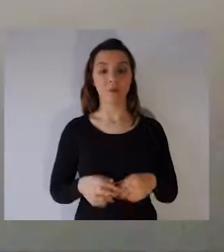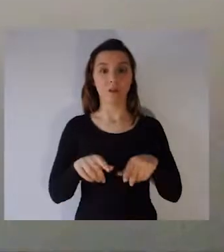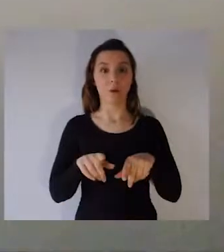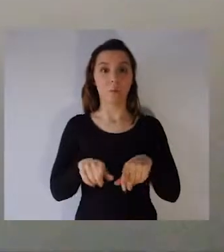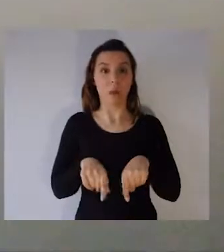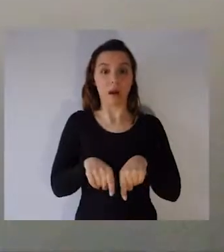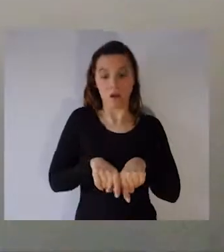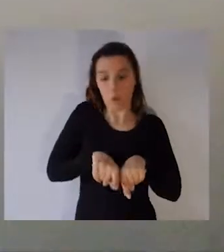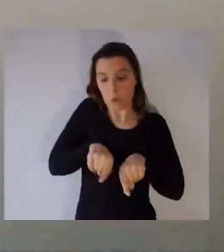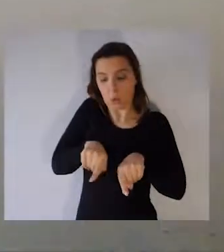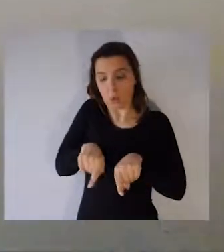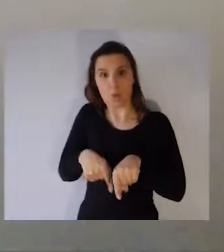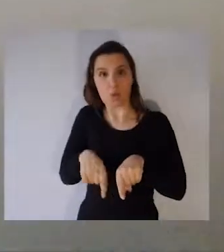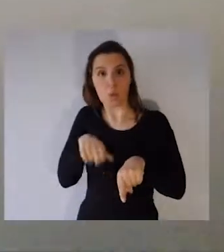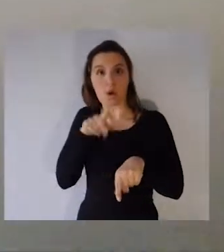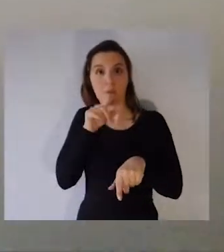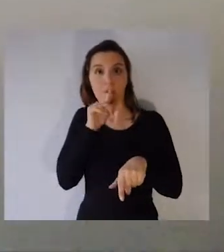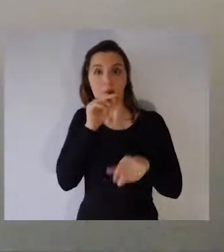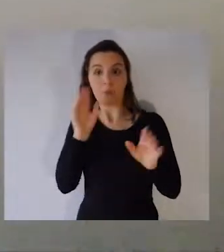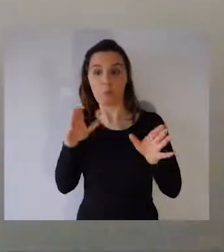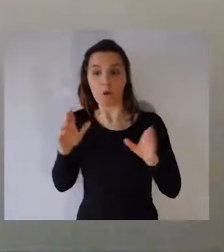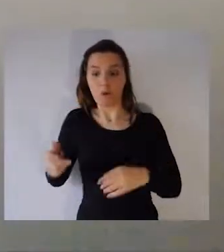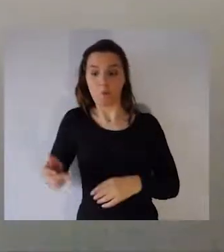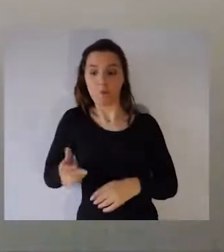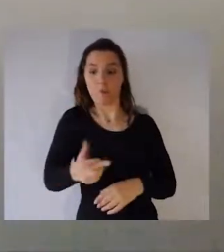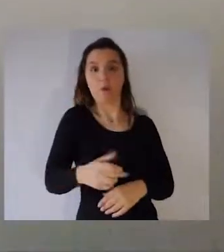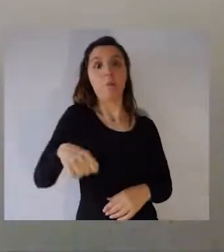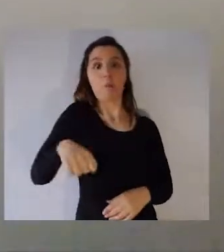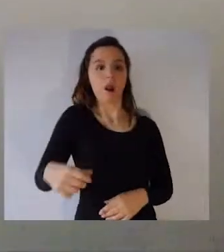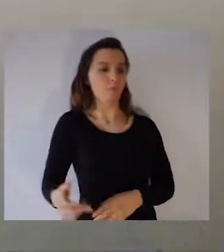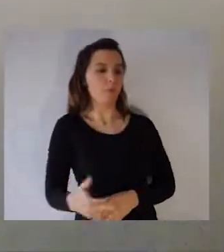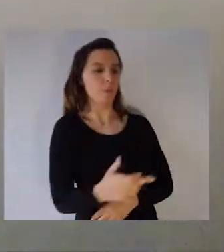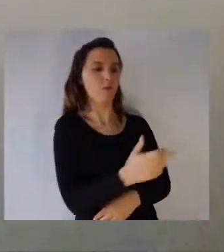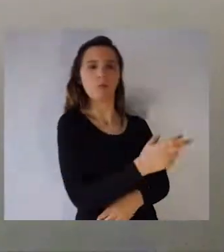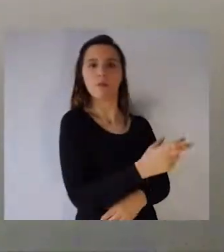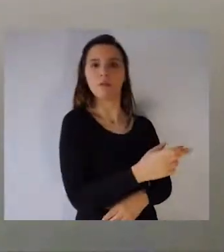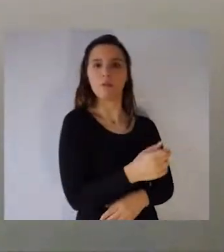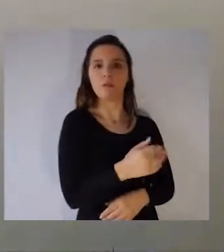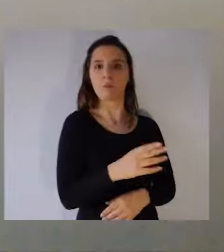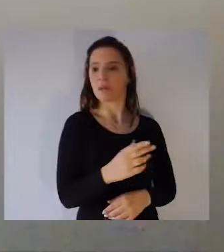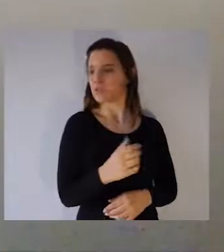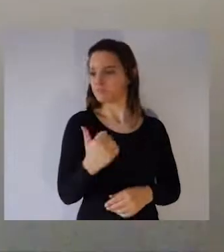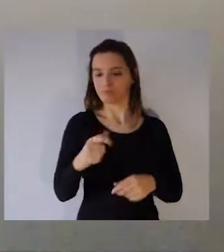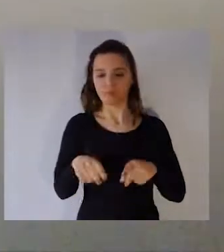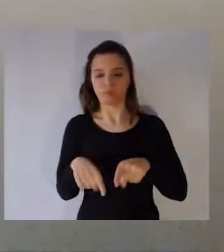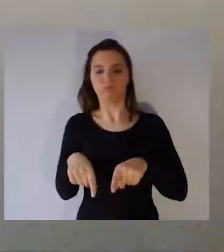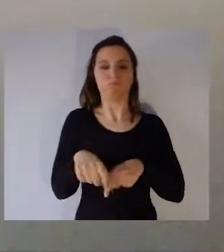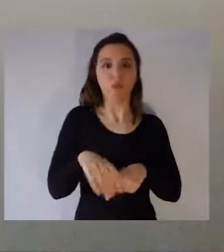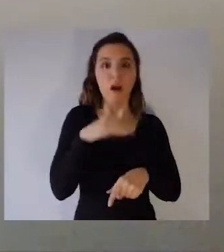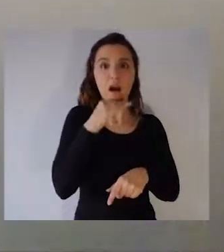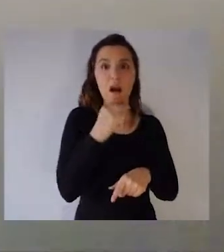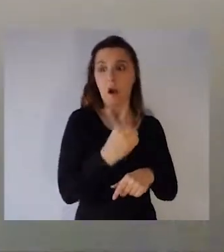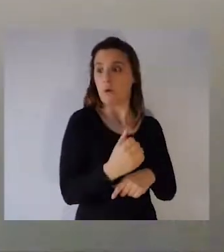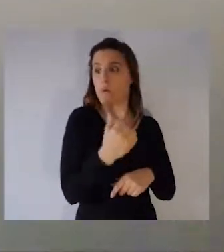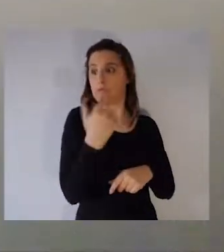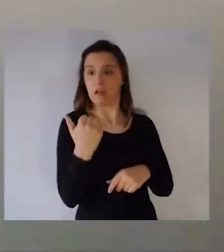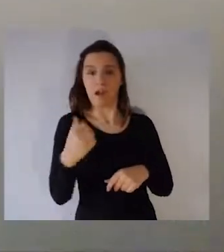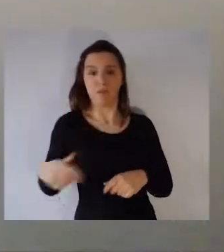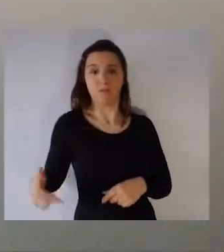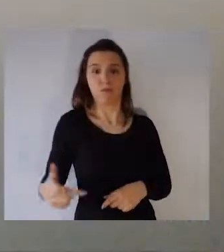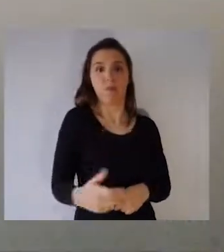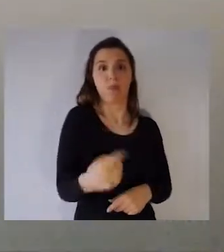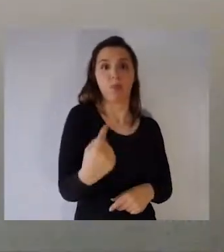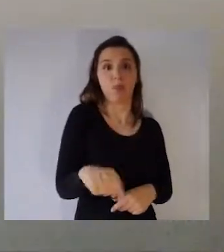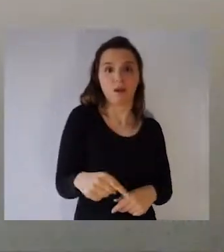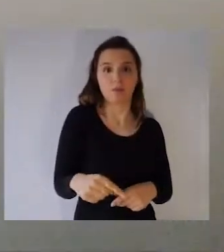Afastei a perna para deixar passar o pássaro com a mala, mas tropecei no cão que vinha atrás do pássaro